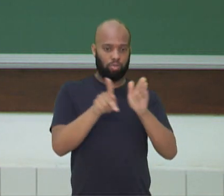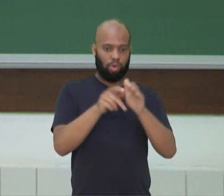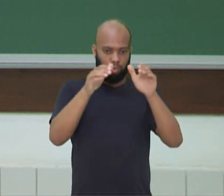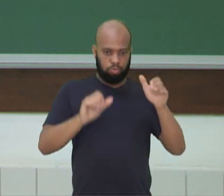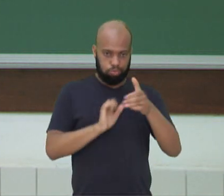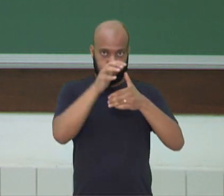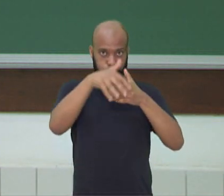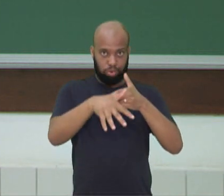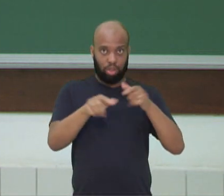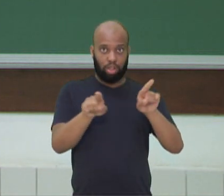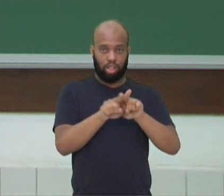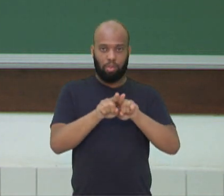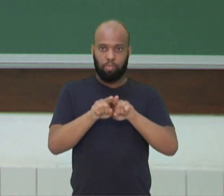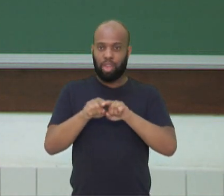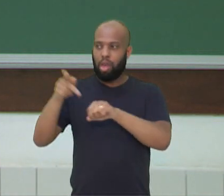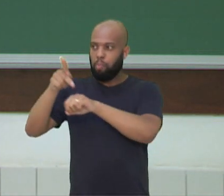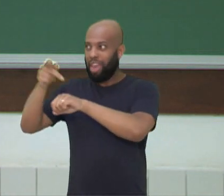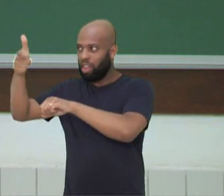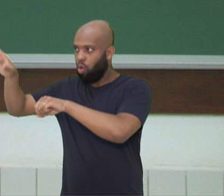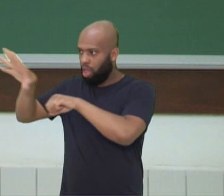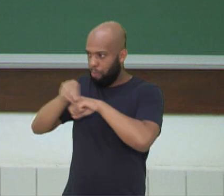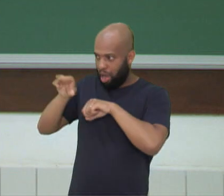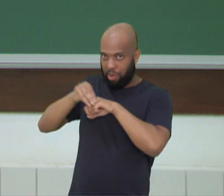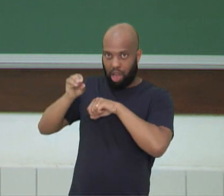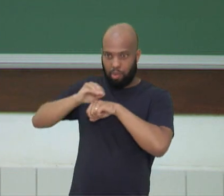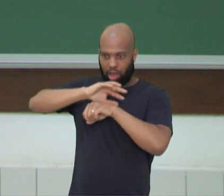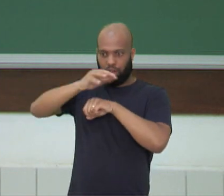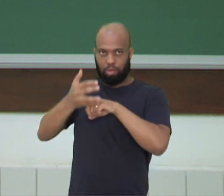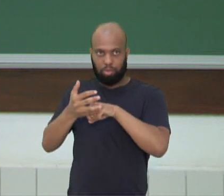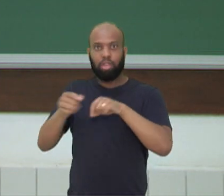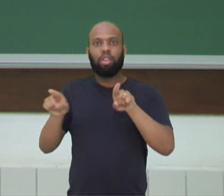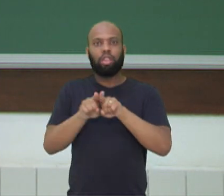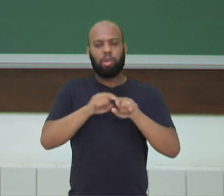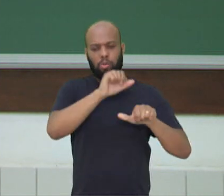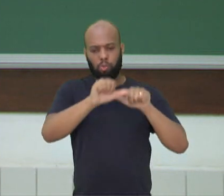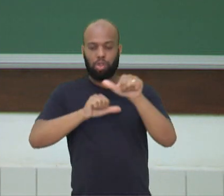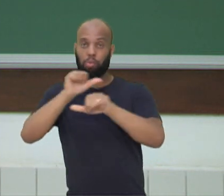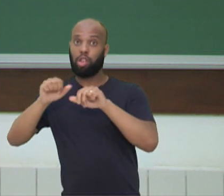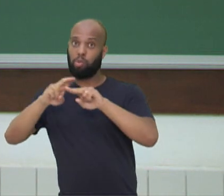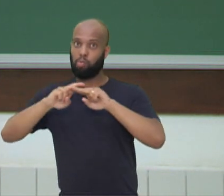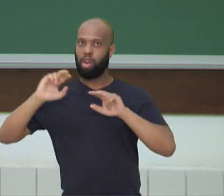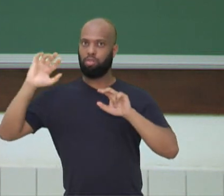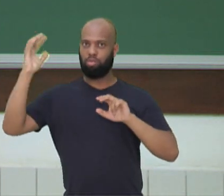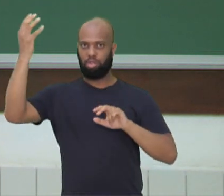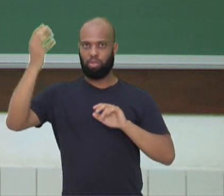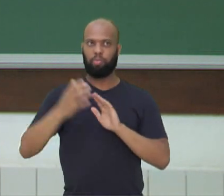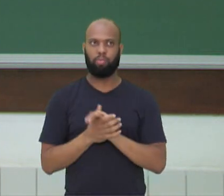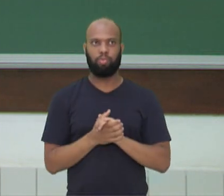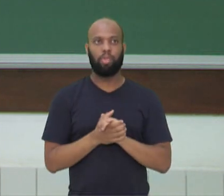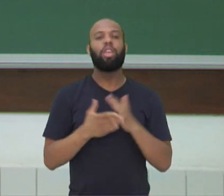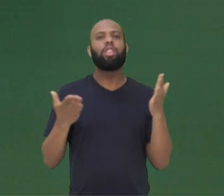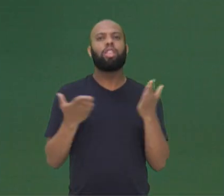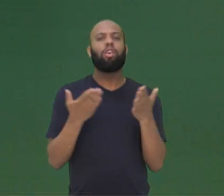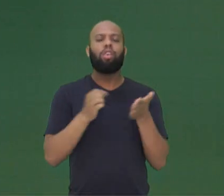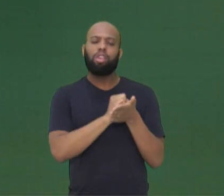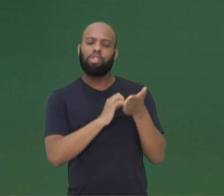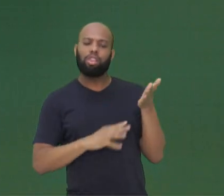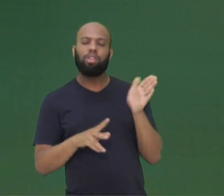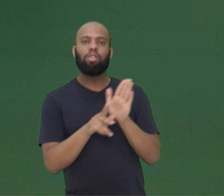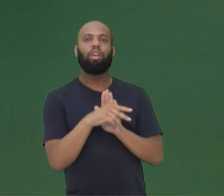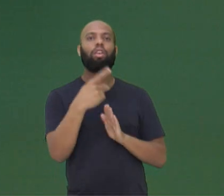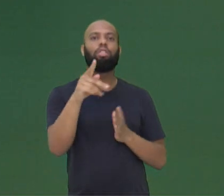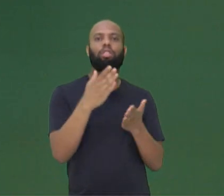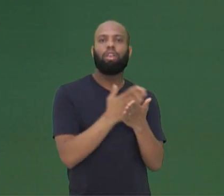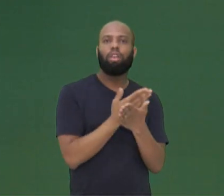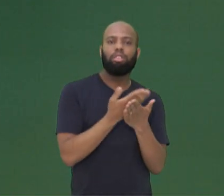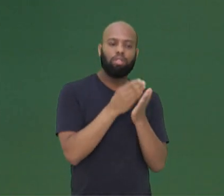sedimentares e metamórficas. Parabéns para quem você acertou e agora a gente vai para a nossa atividade do caderno. Então você vai pegar o seu caderno,